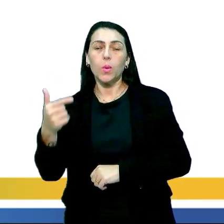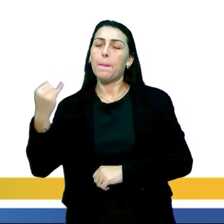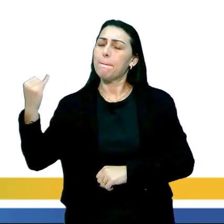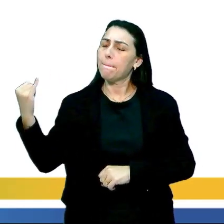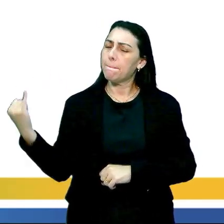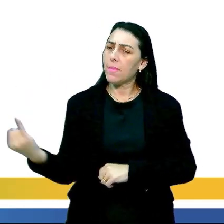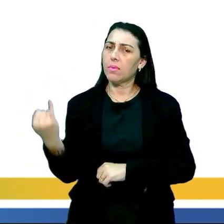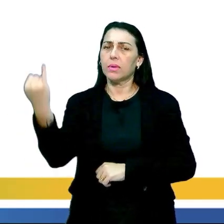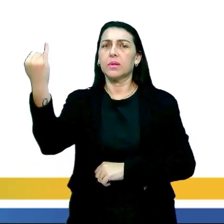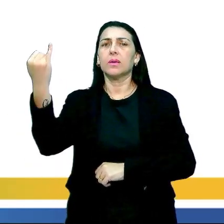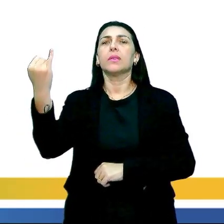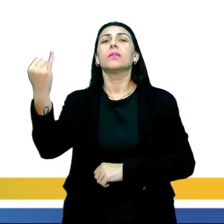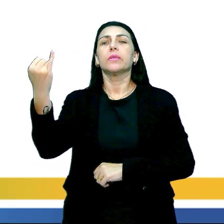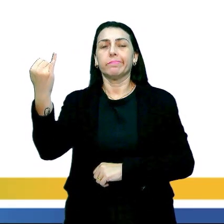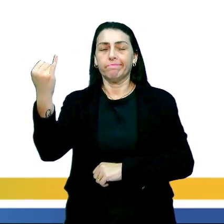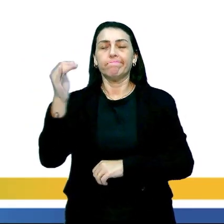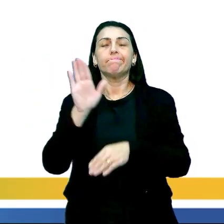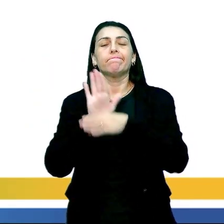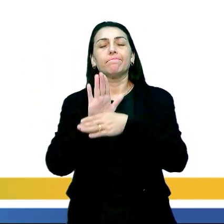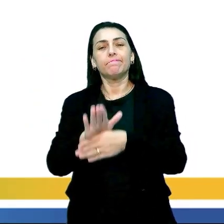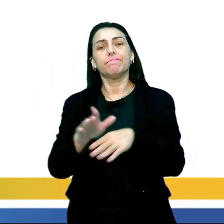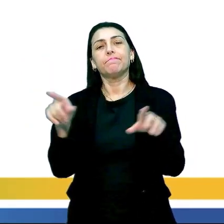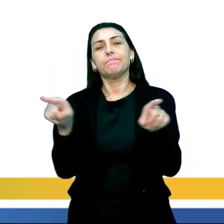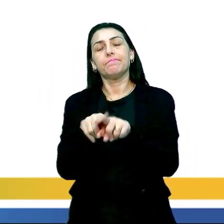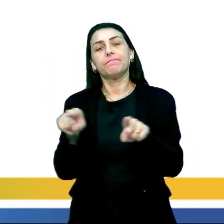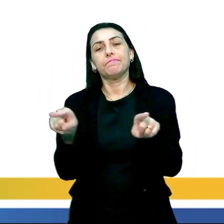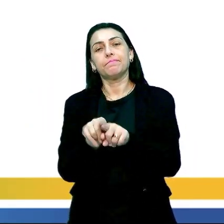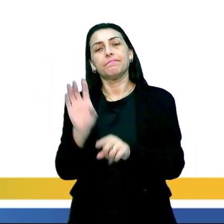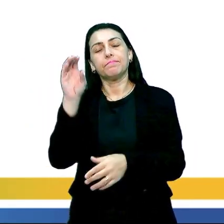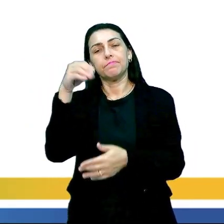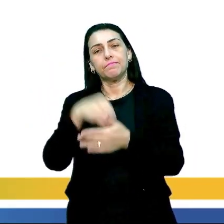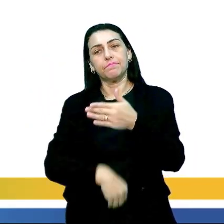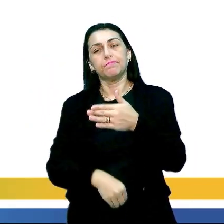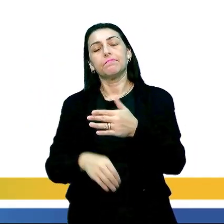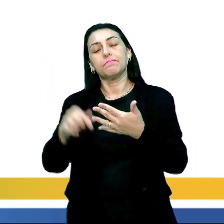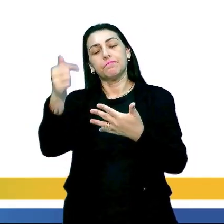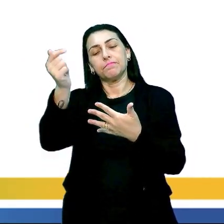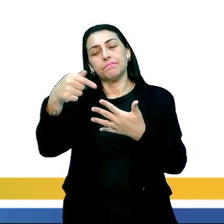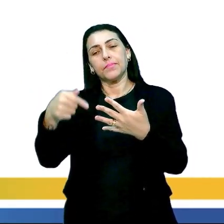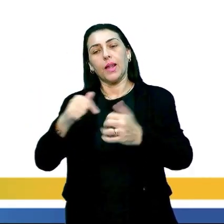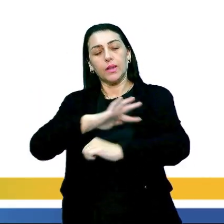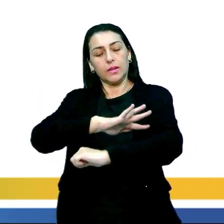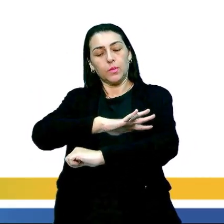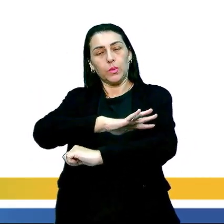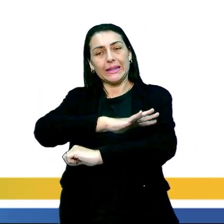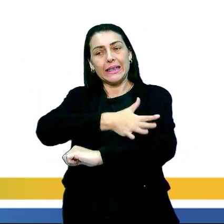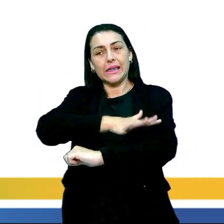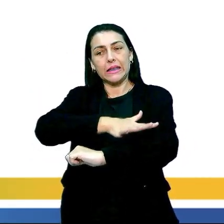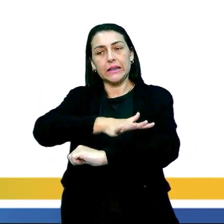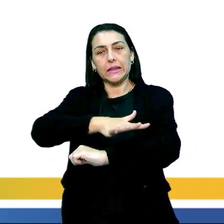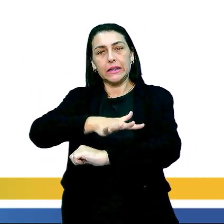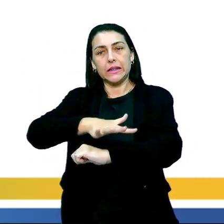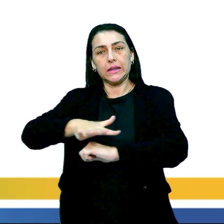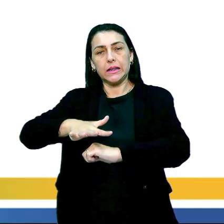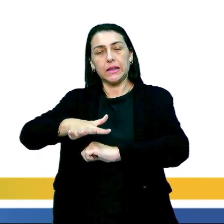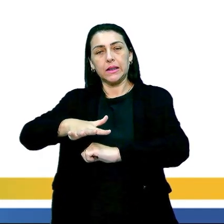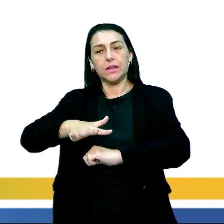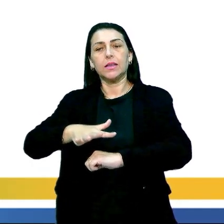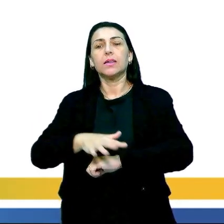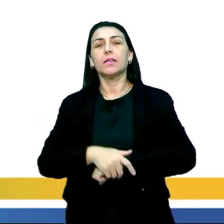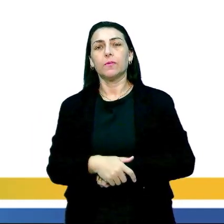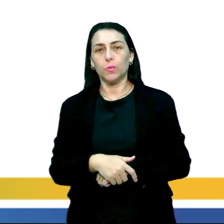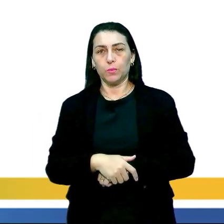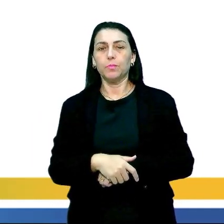muito importante que vai contribuir também dentro desses fatores climáticos é o chamado